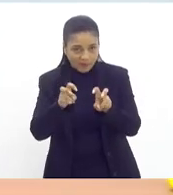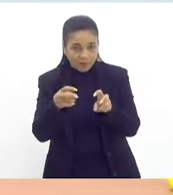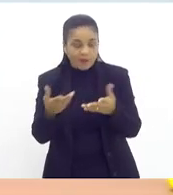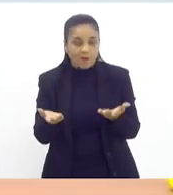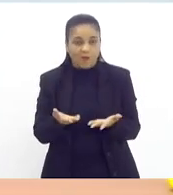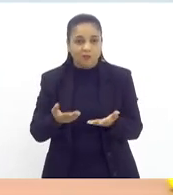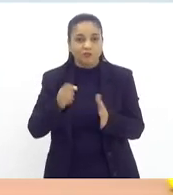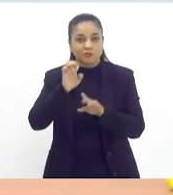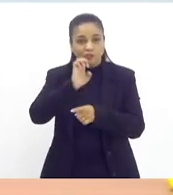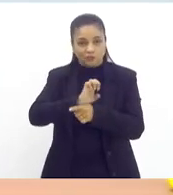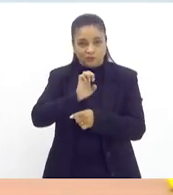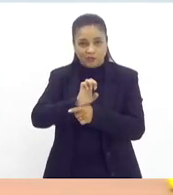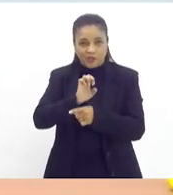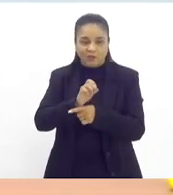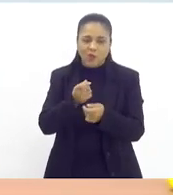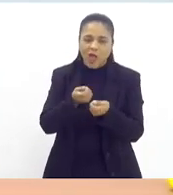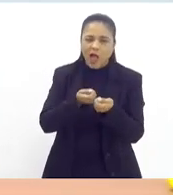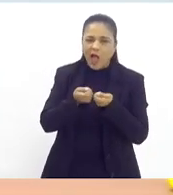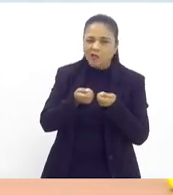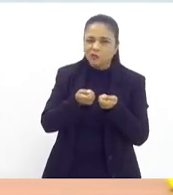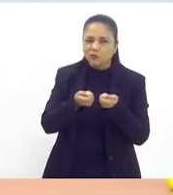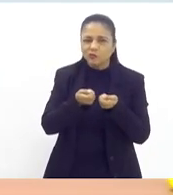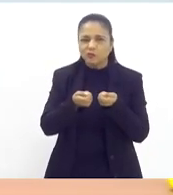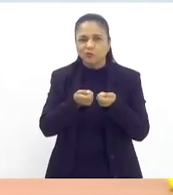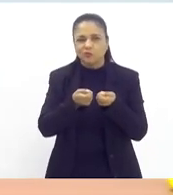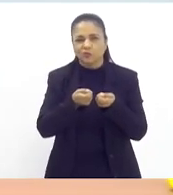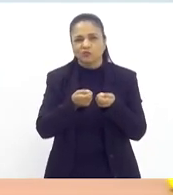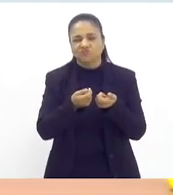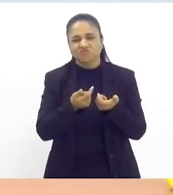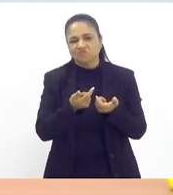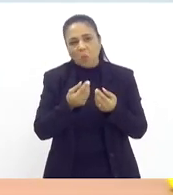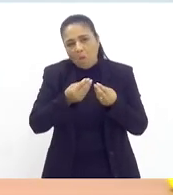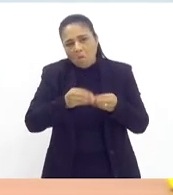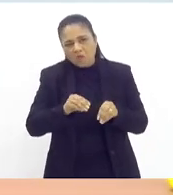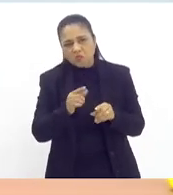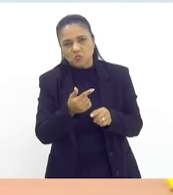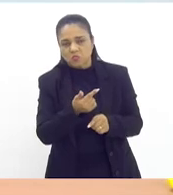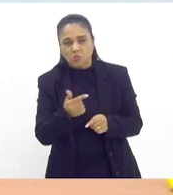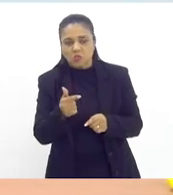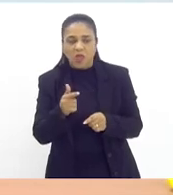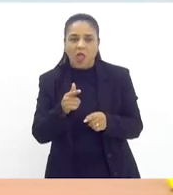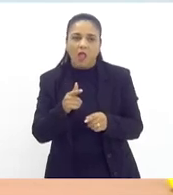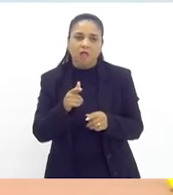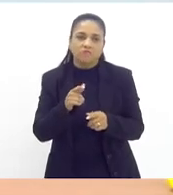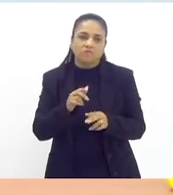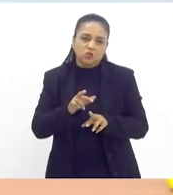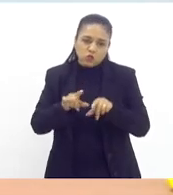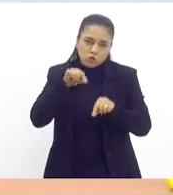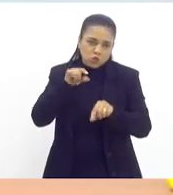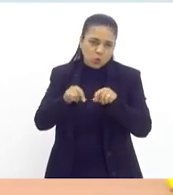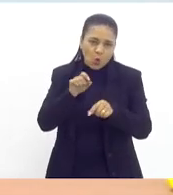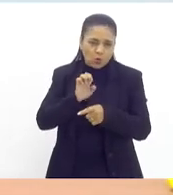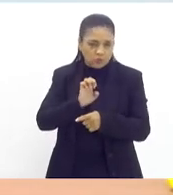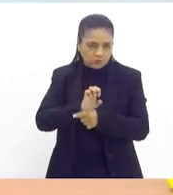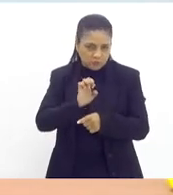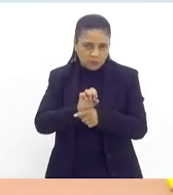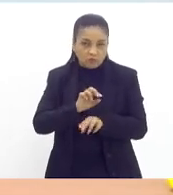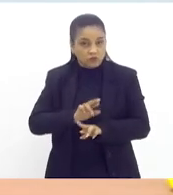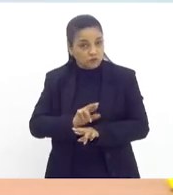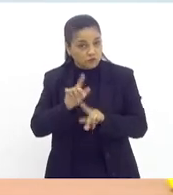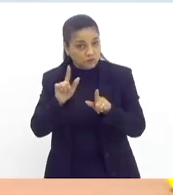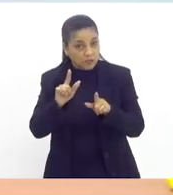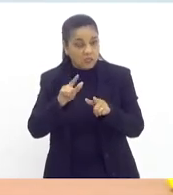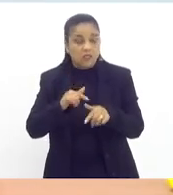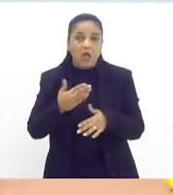mais de ajuste, que eu acho que não chegam a comprometer. Lógico que pode ter posições diferentes, óbvio, os estados querem que a União aporte